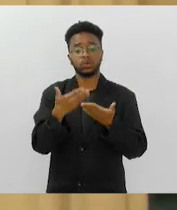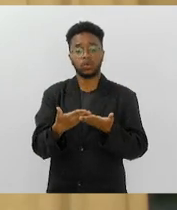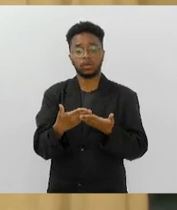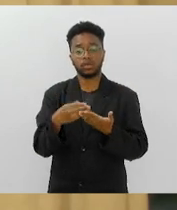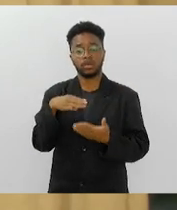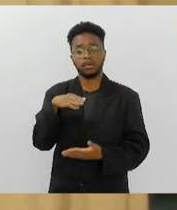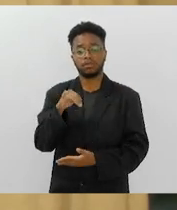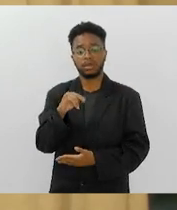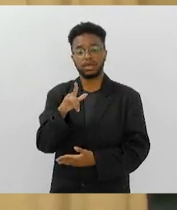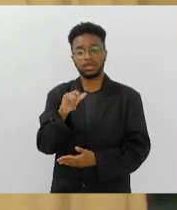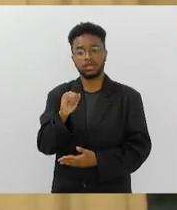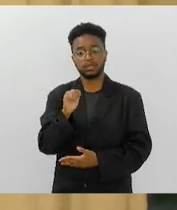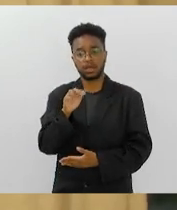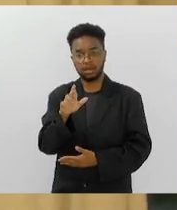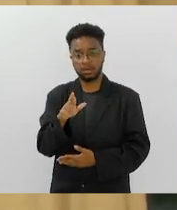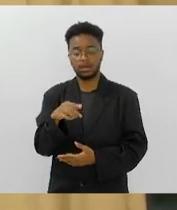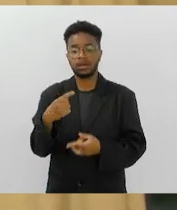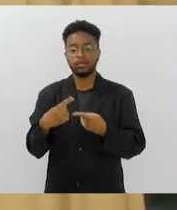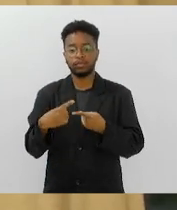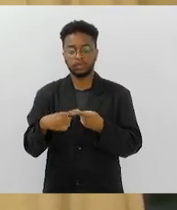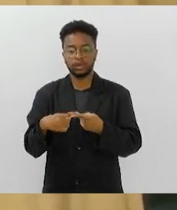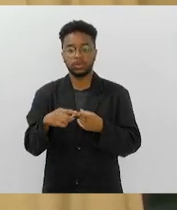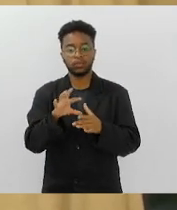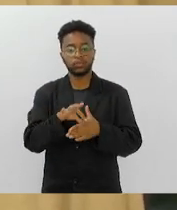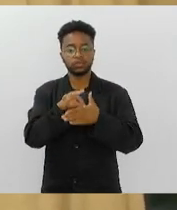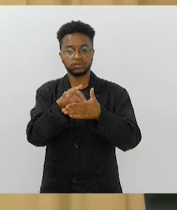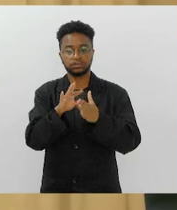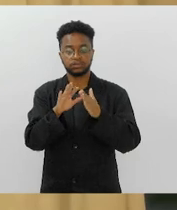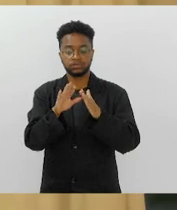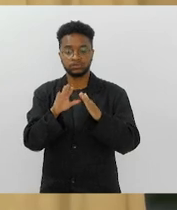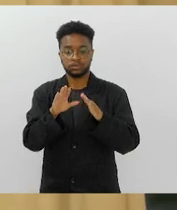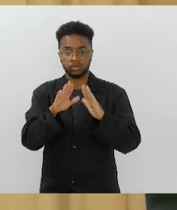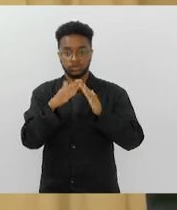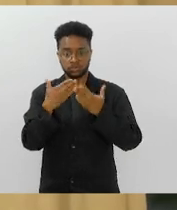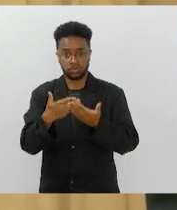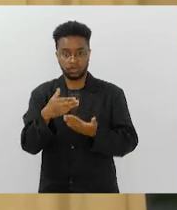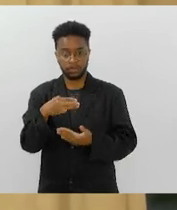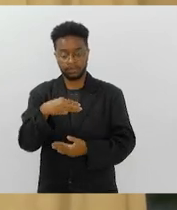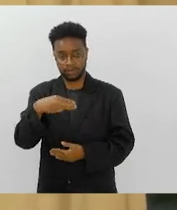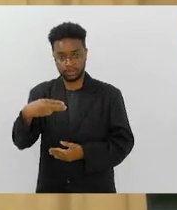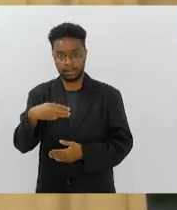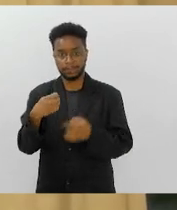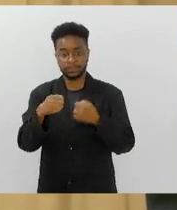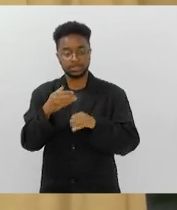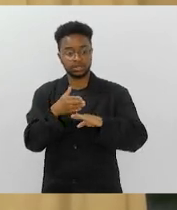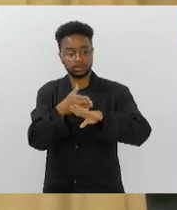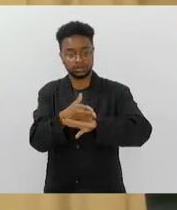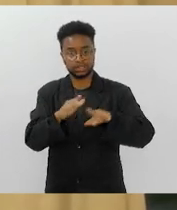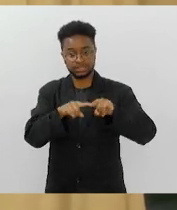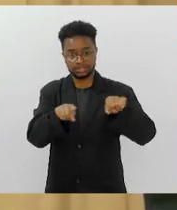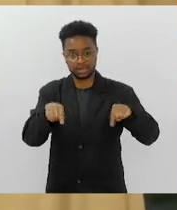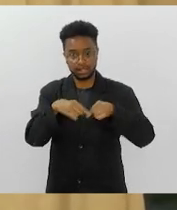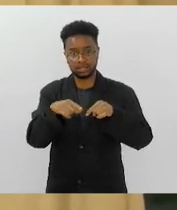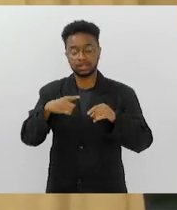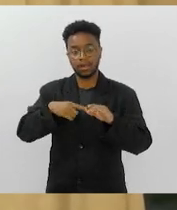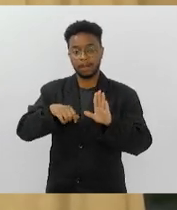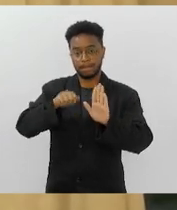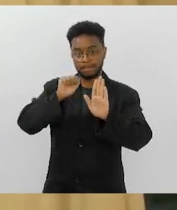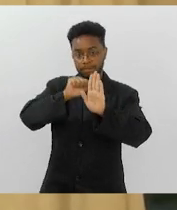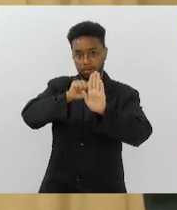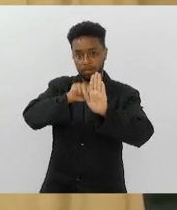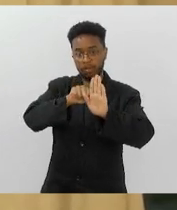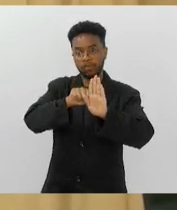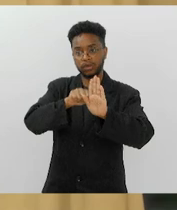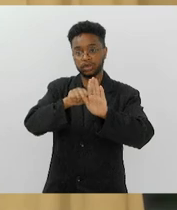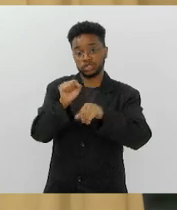em que o comandante do colégio militar precisa se dirigir à sala de aula, ele vai lá, bate a porta e espera do